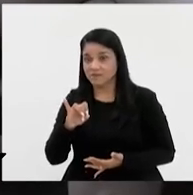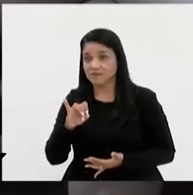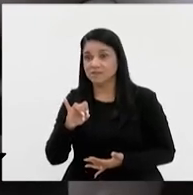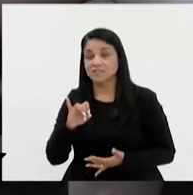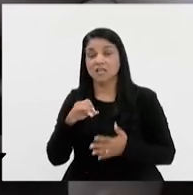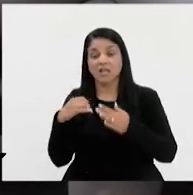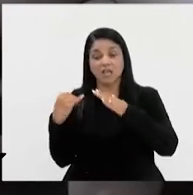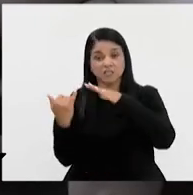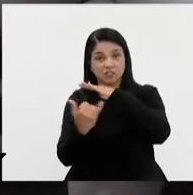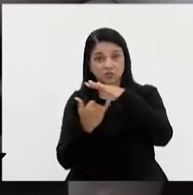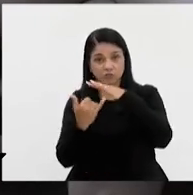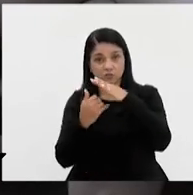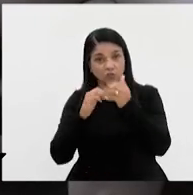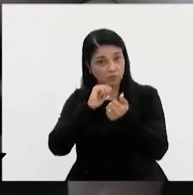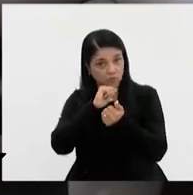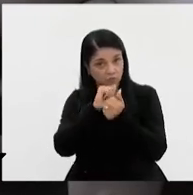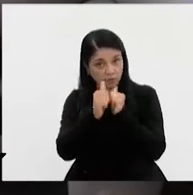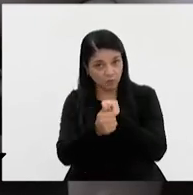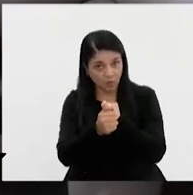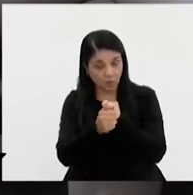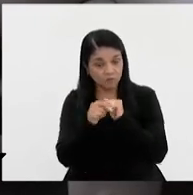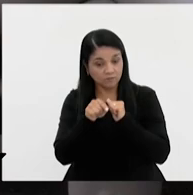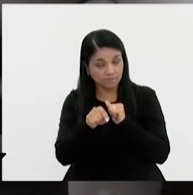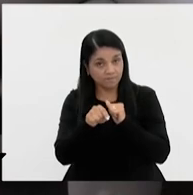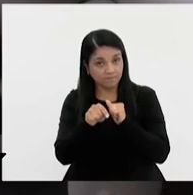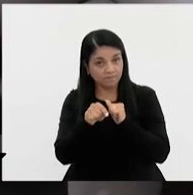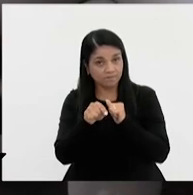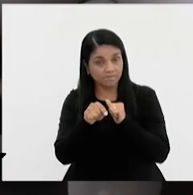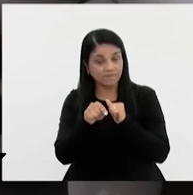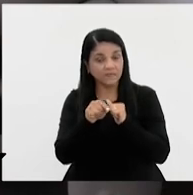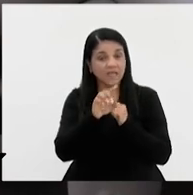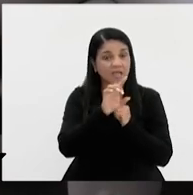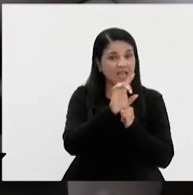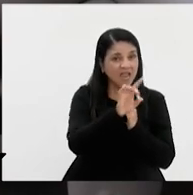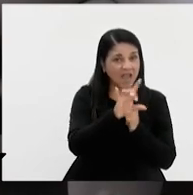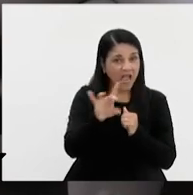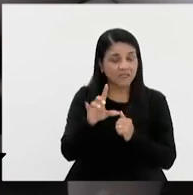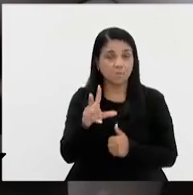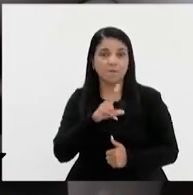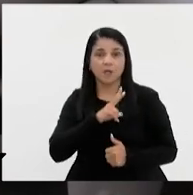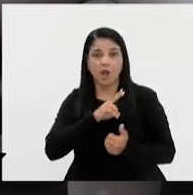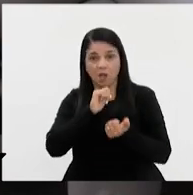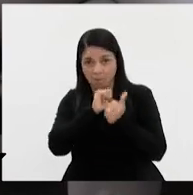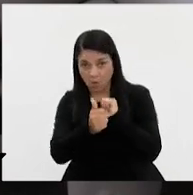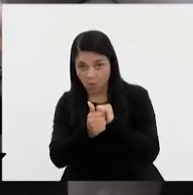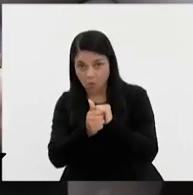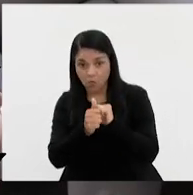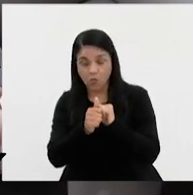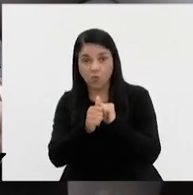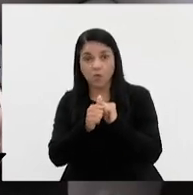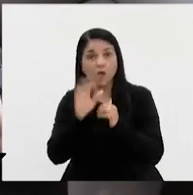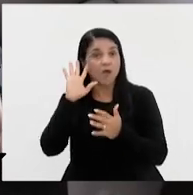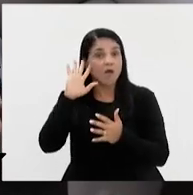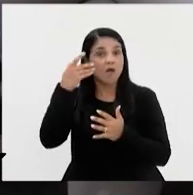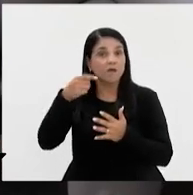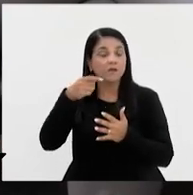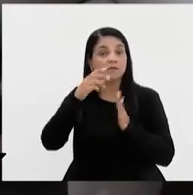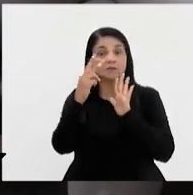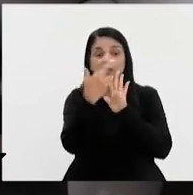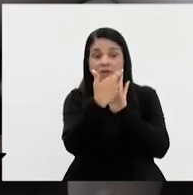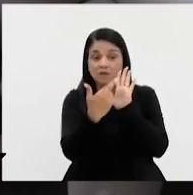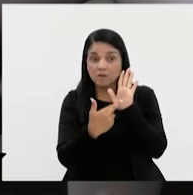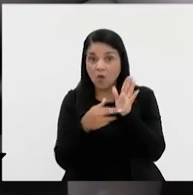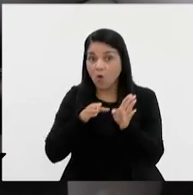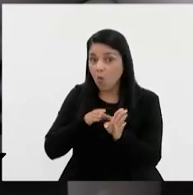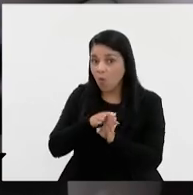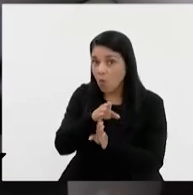instituições esportivas, a cada uma delas, a possibilidade, de acordo com a particularidade do esporte, definir quais são os seus critérios, orientando